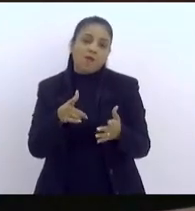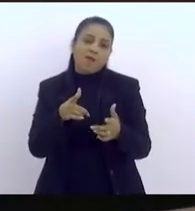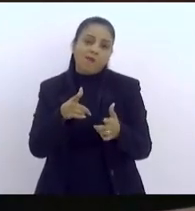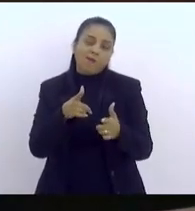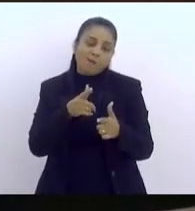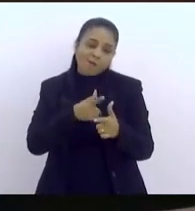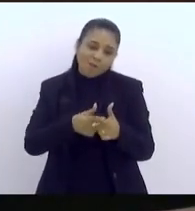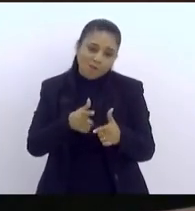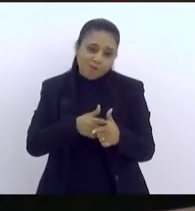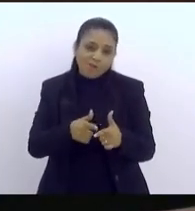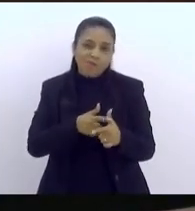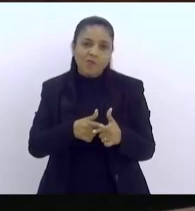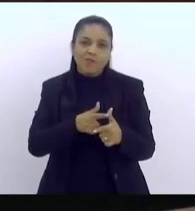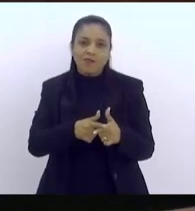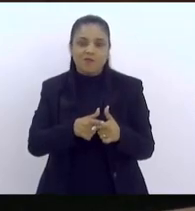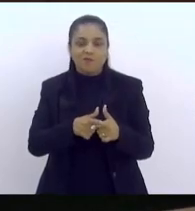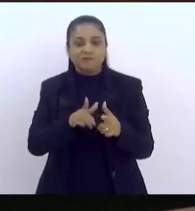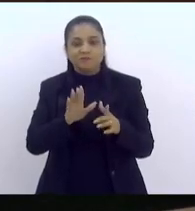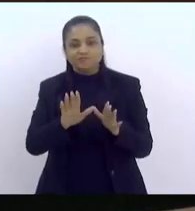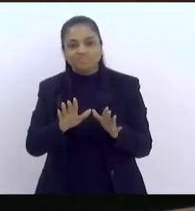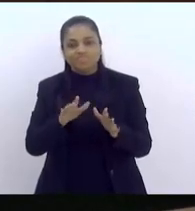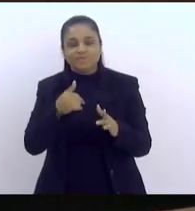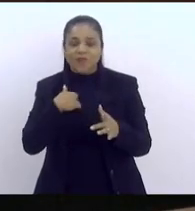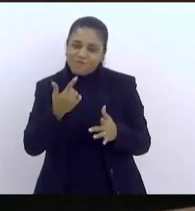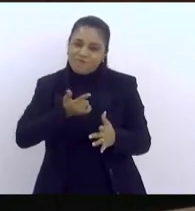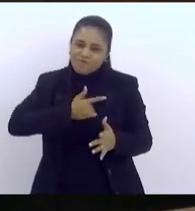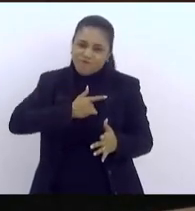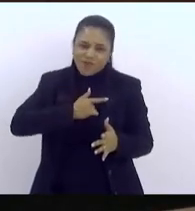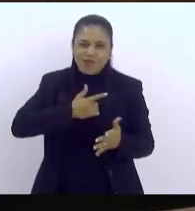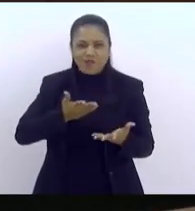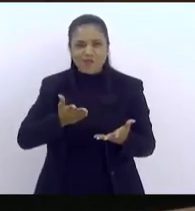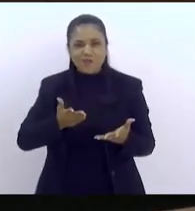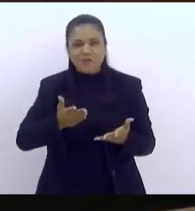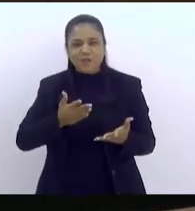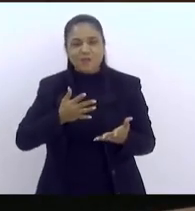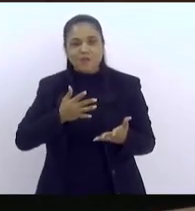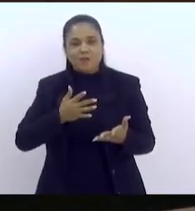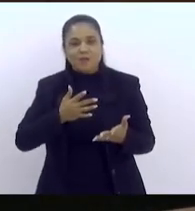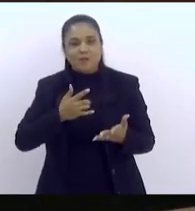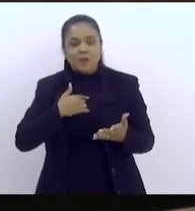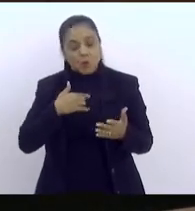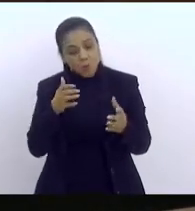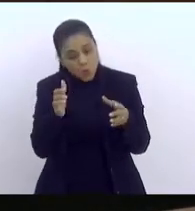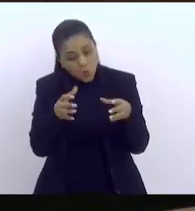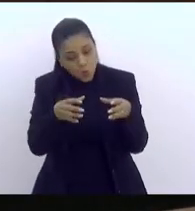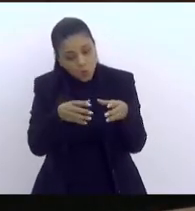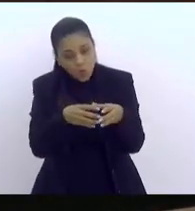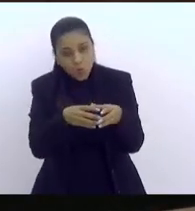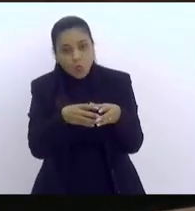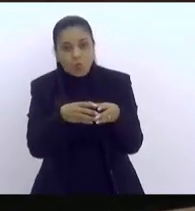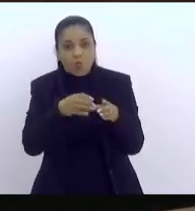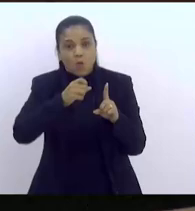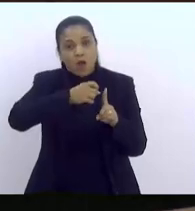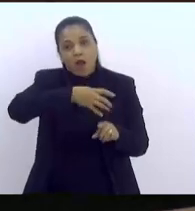feio, né? Eu nego que o Grupo Arco-Íris tenha uma